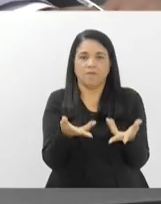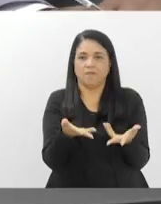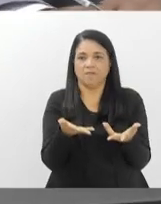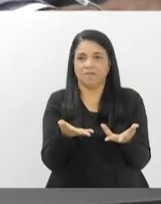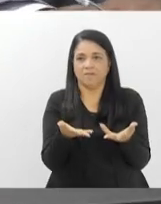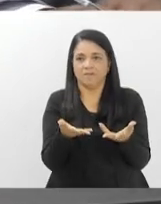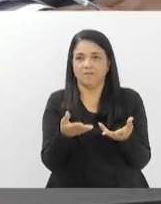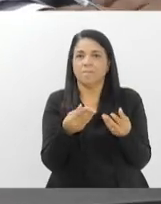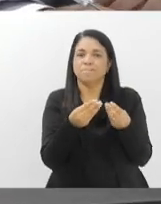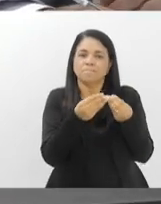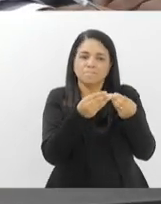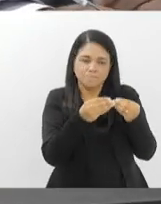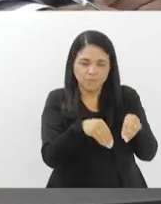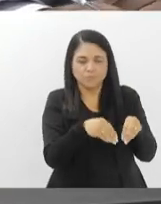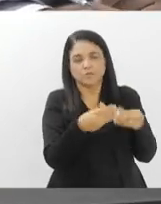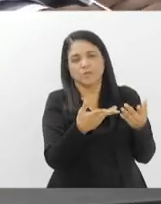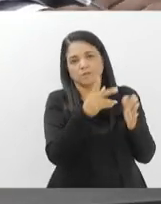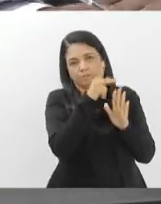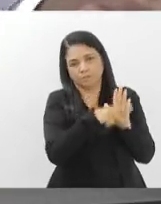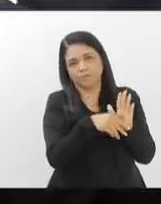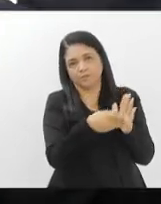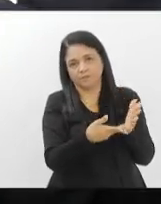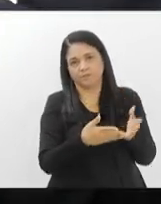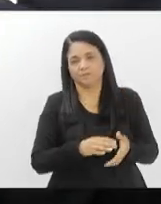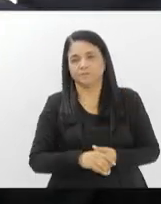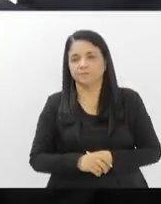Triplicemente prejudicada.